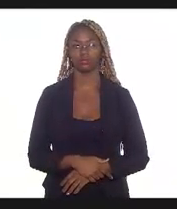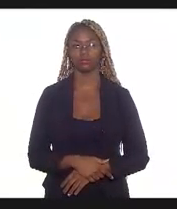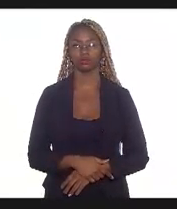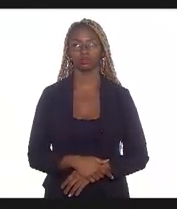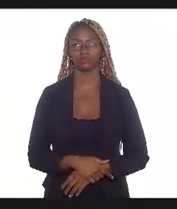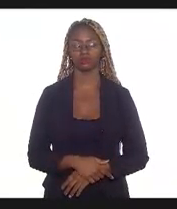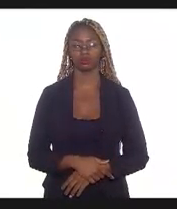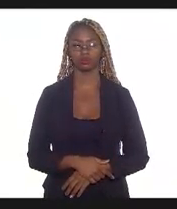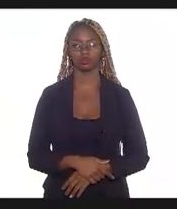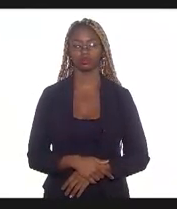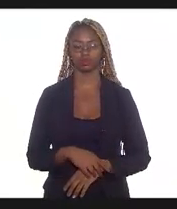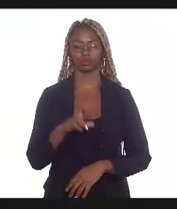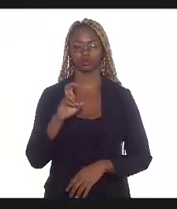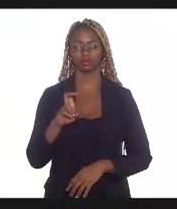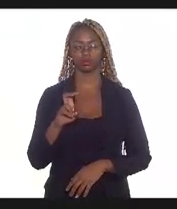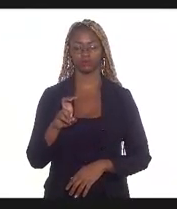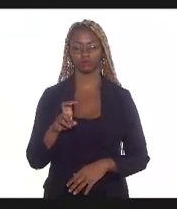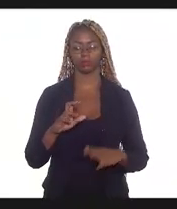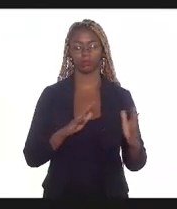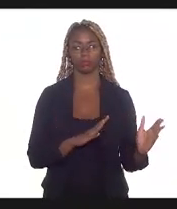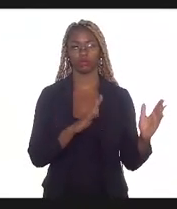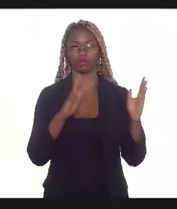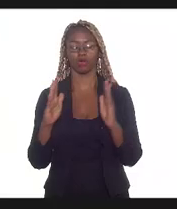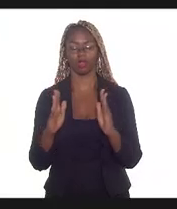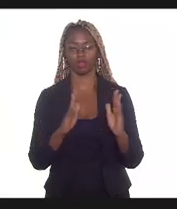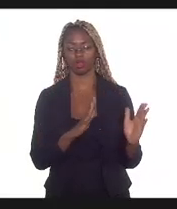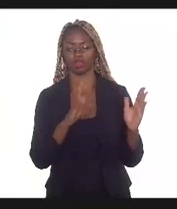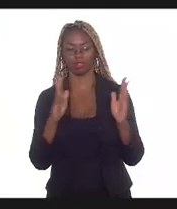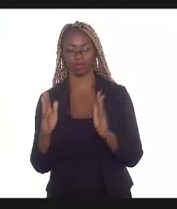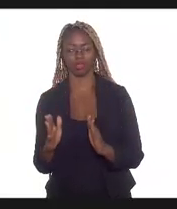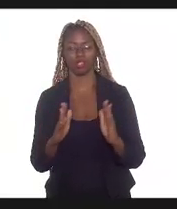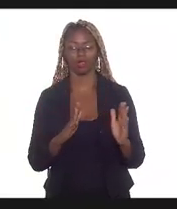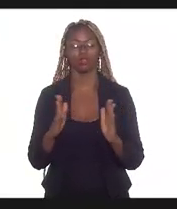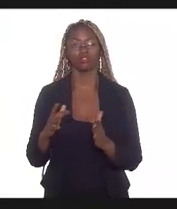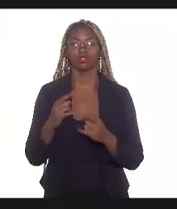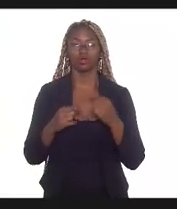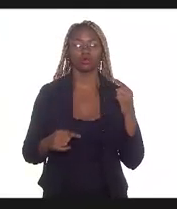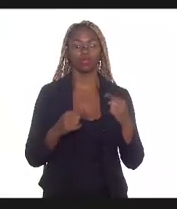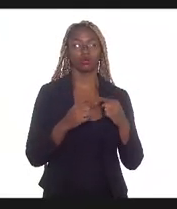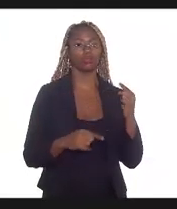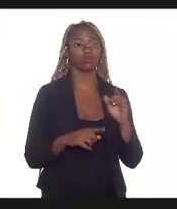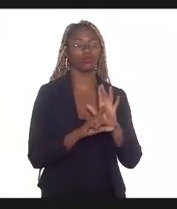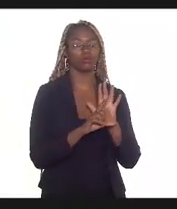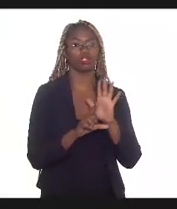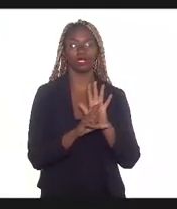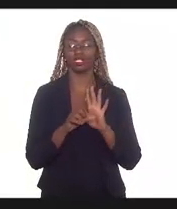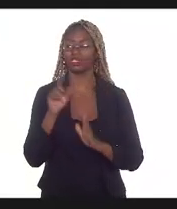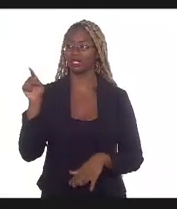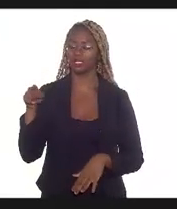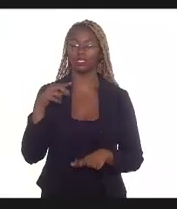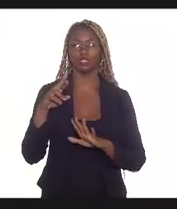5. Bloco de inconstitucionalidade, injuridicidade e ilegalidade. Relator, deputado Rodrigo